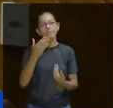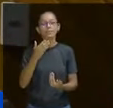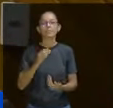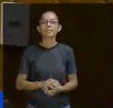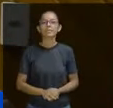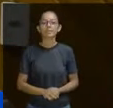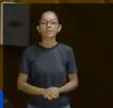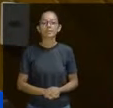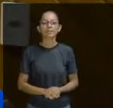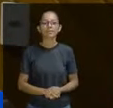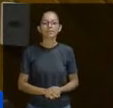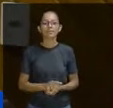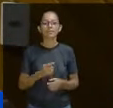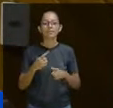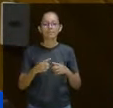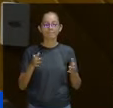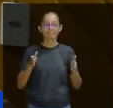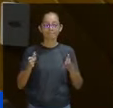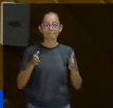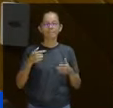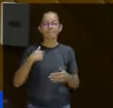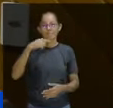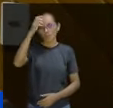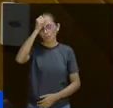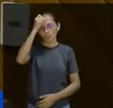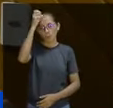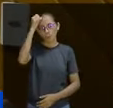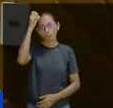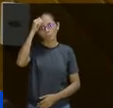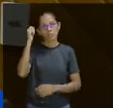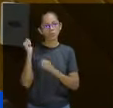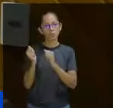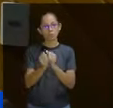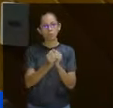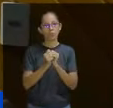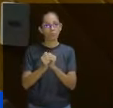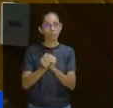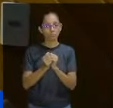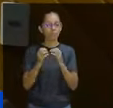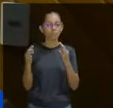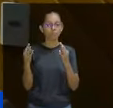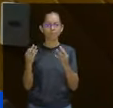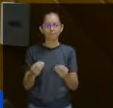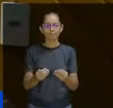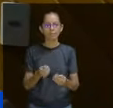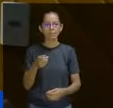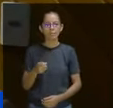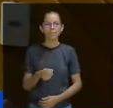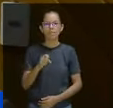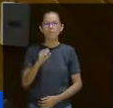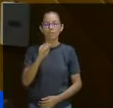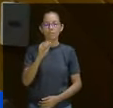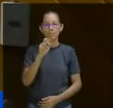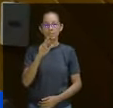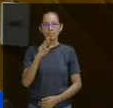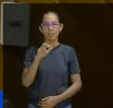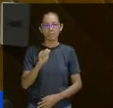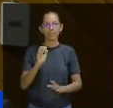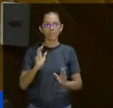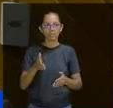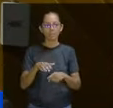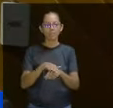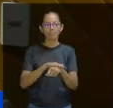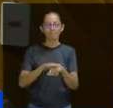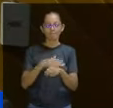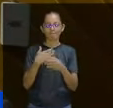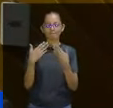na juíza esse período de Ariadne aprendizado Alencar. aqui com todos desta casa. Doutora Sara, já conversei com ela